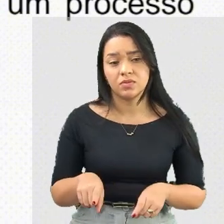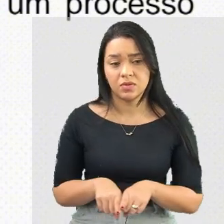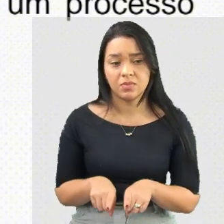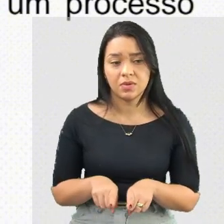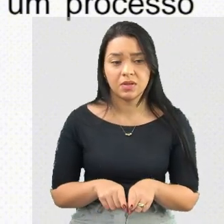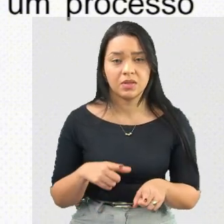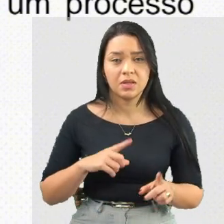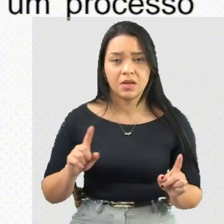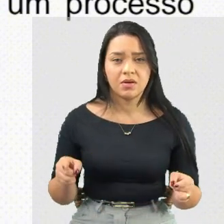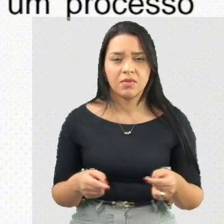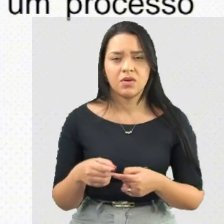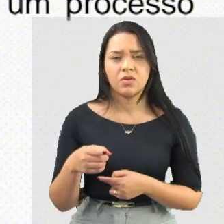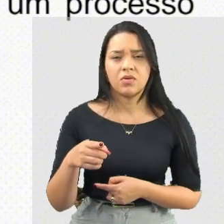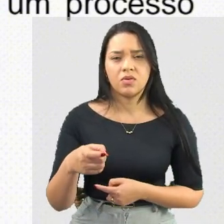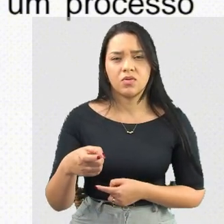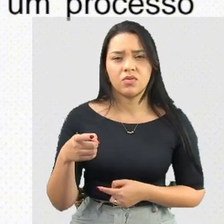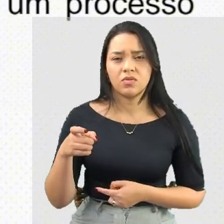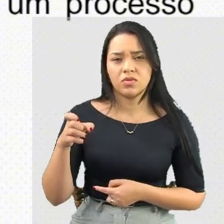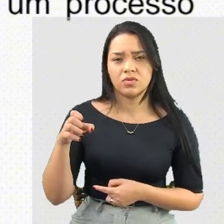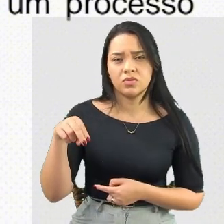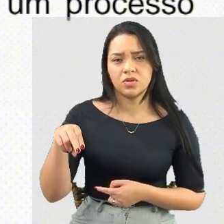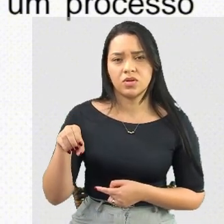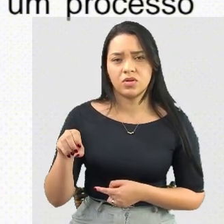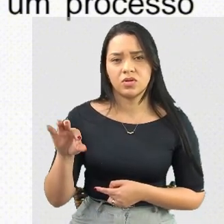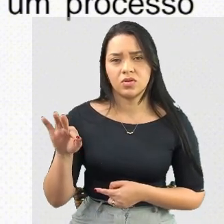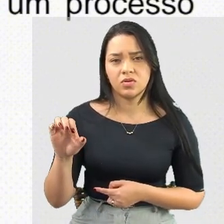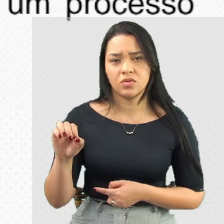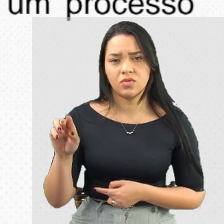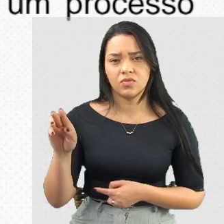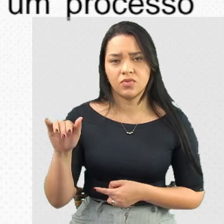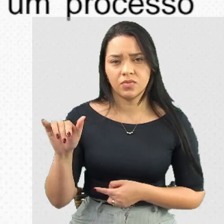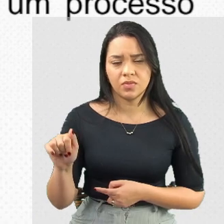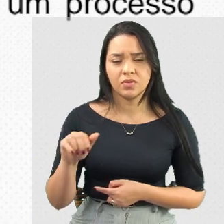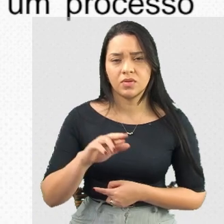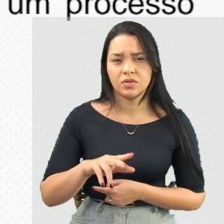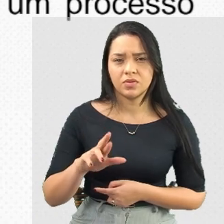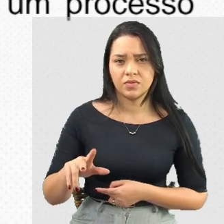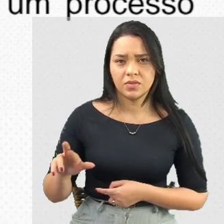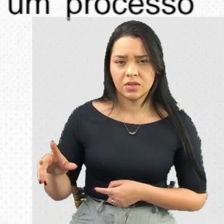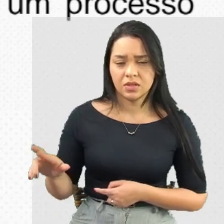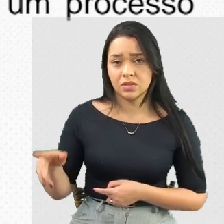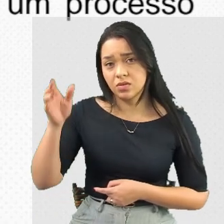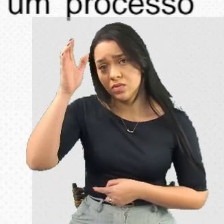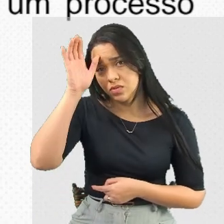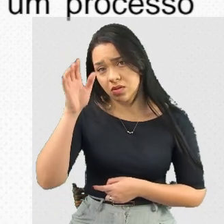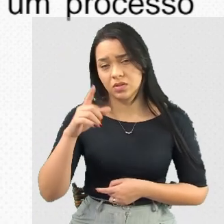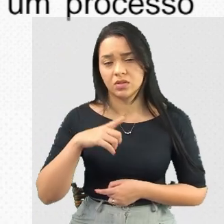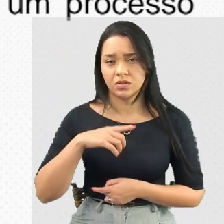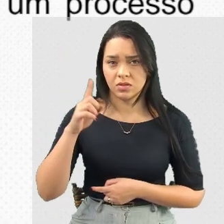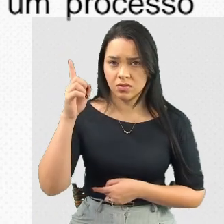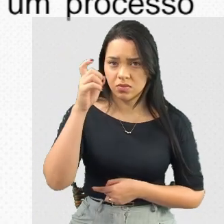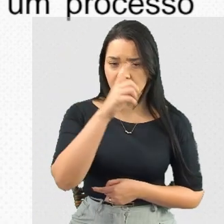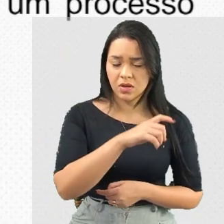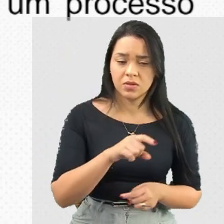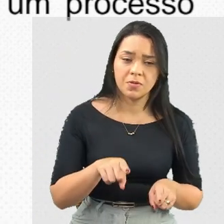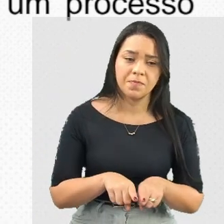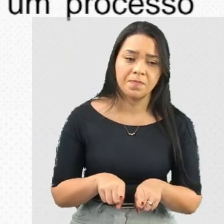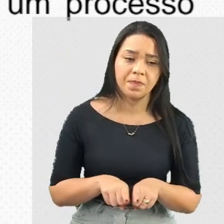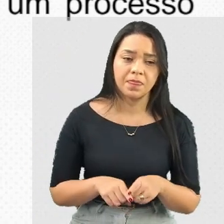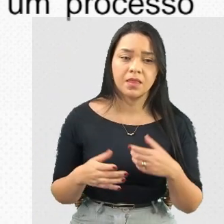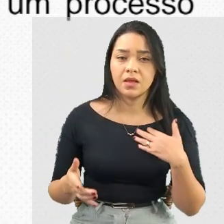com xenofobia, tem a ver com a nossa dificuldade em lidar com as diferenças culturais, né? E tem a ver com